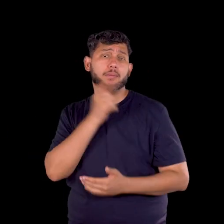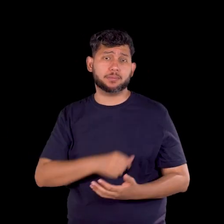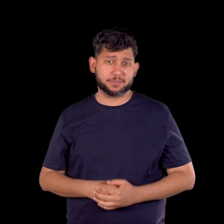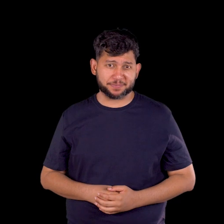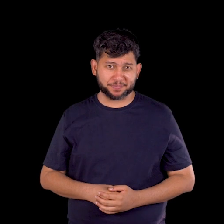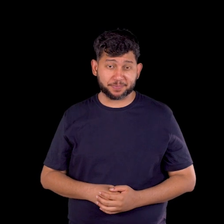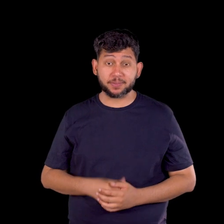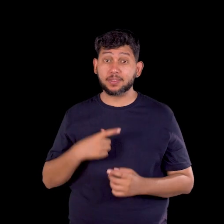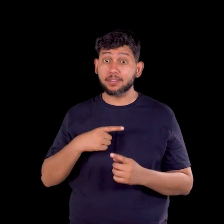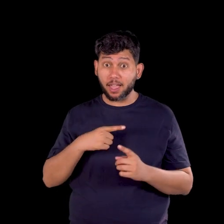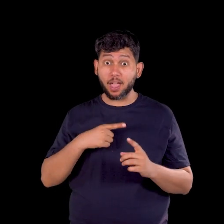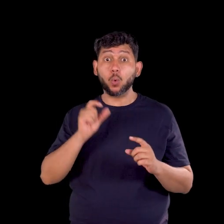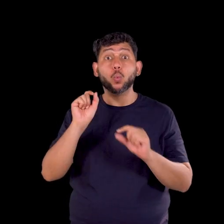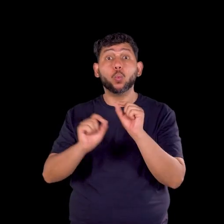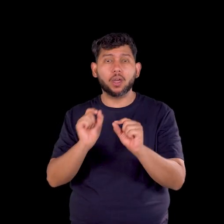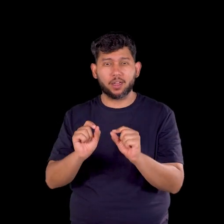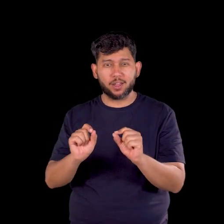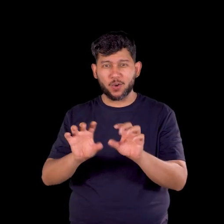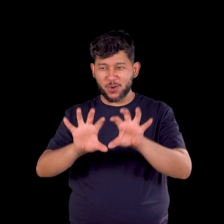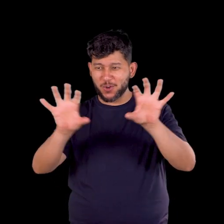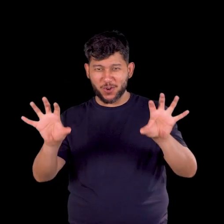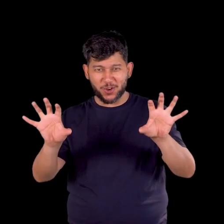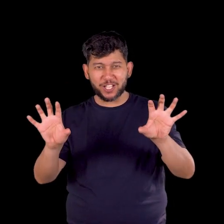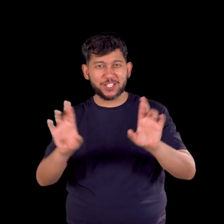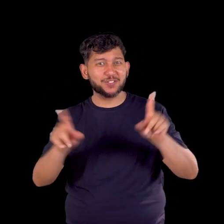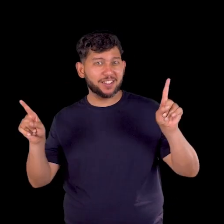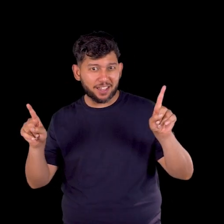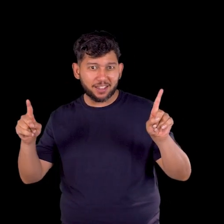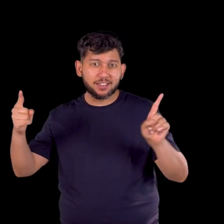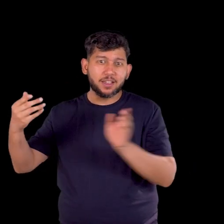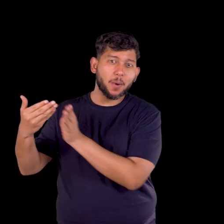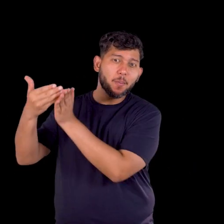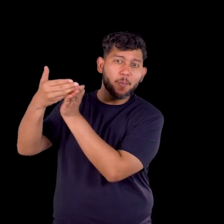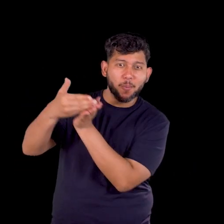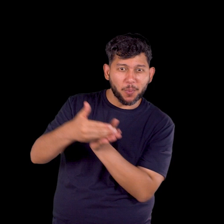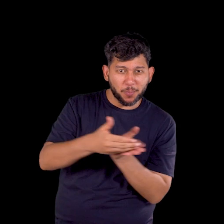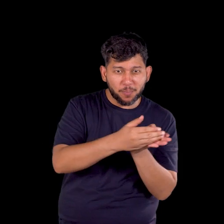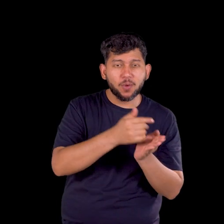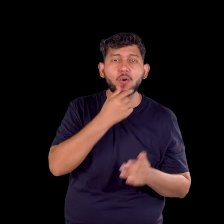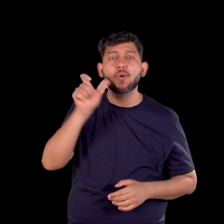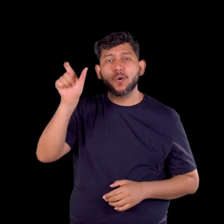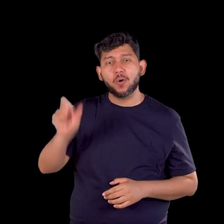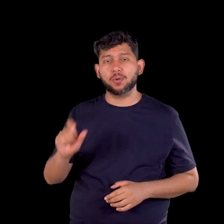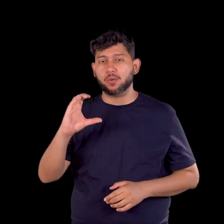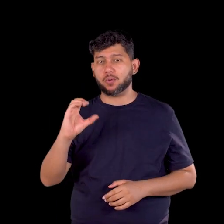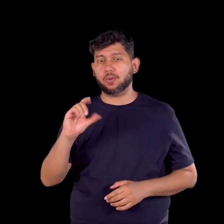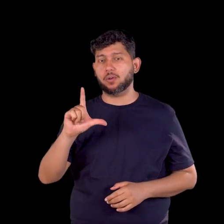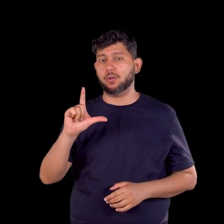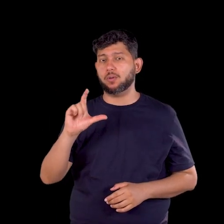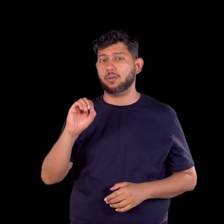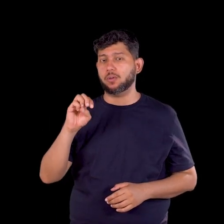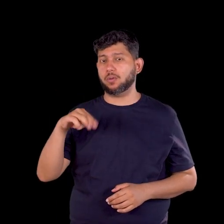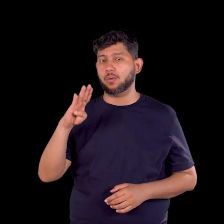O encontro de dois continentes tão diferentes se deu a partir do momento em que o almirante genovês Cristóvão Colombo e